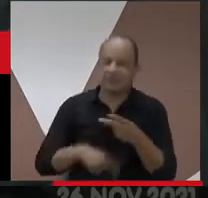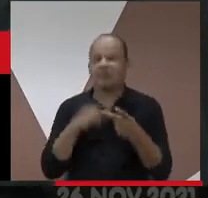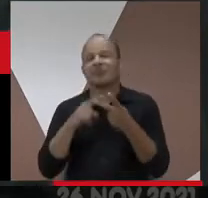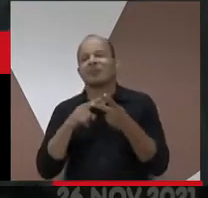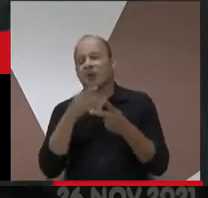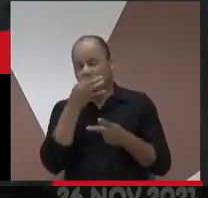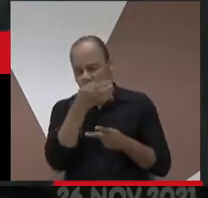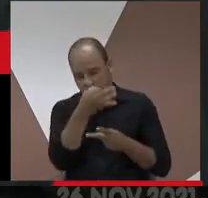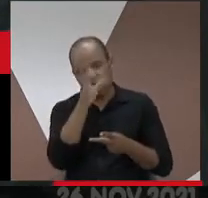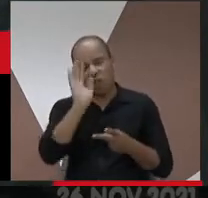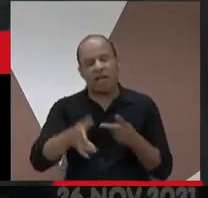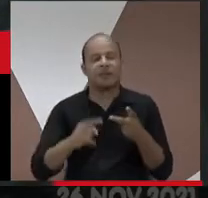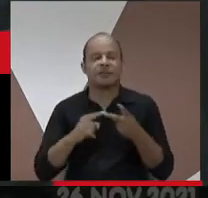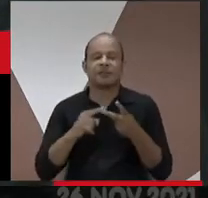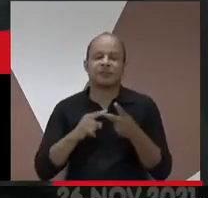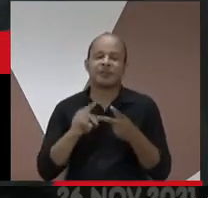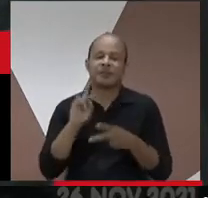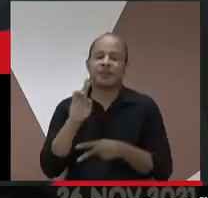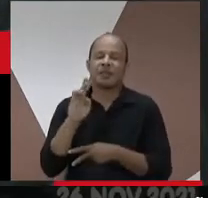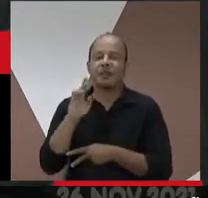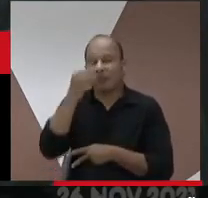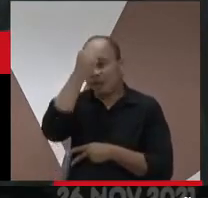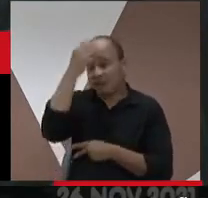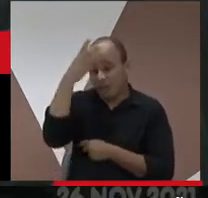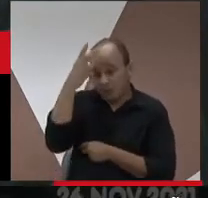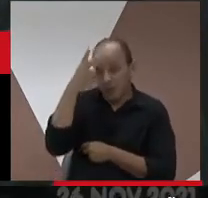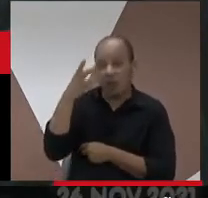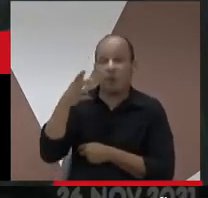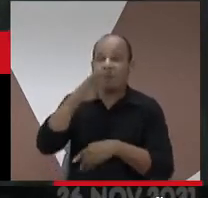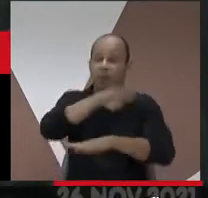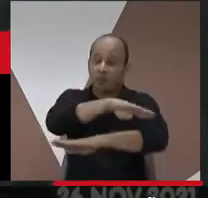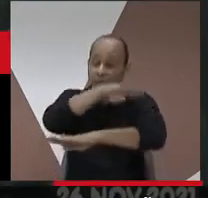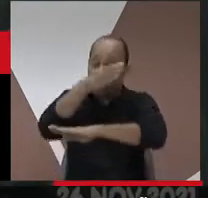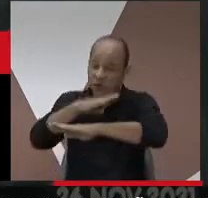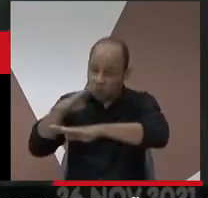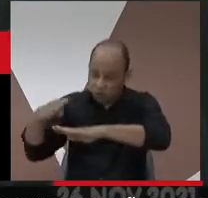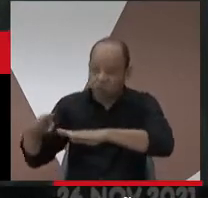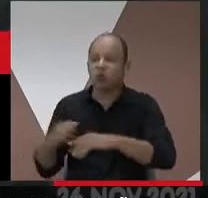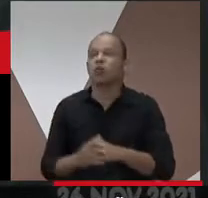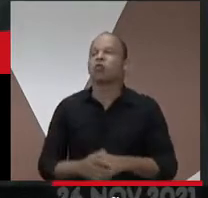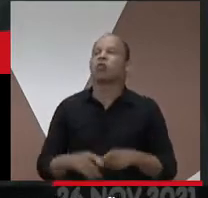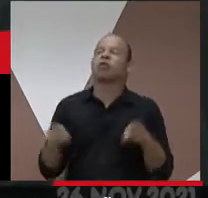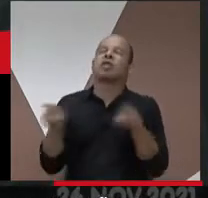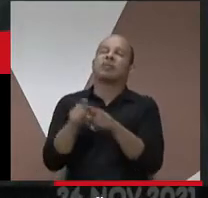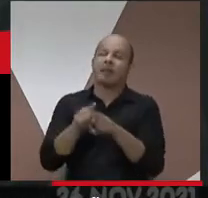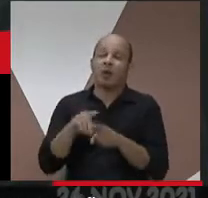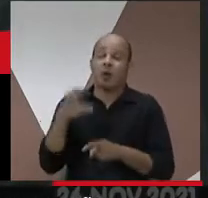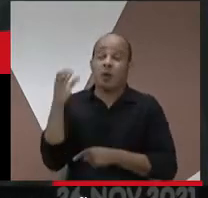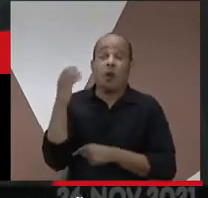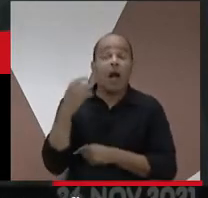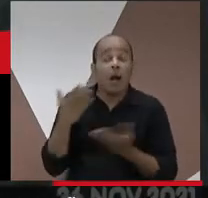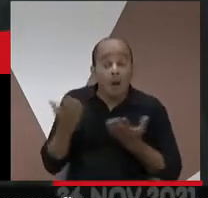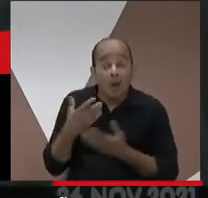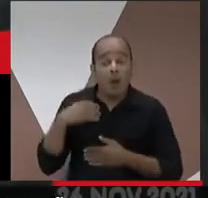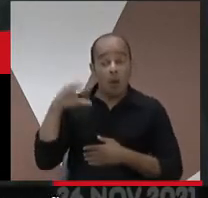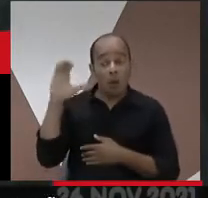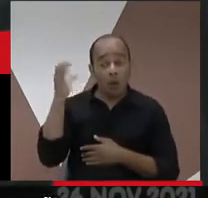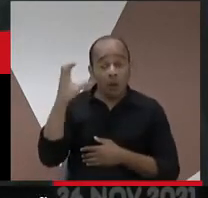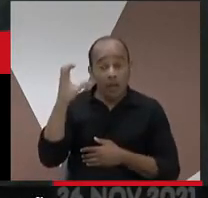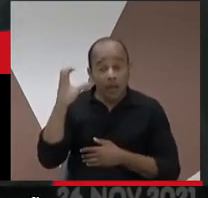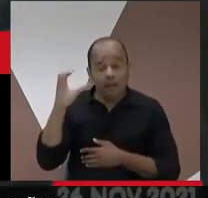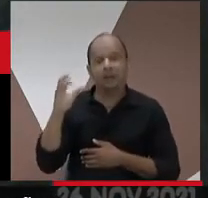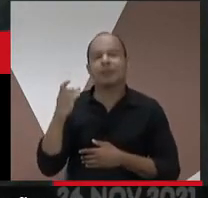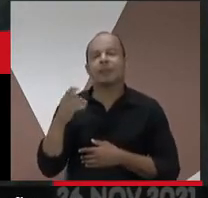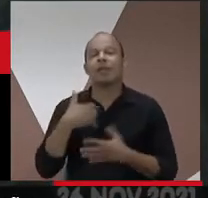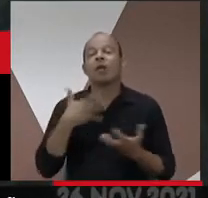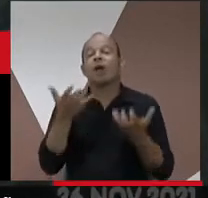da Prefeitura de Brumadinho. E, em Contagem, eu gostaria de colocar para todos e para todas